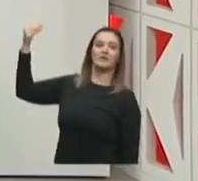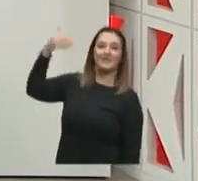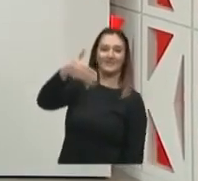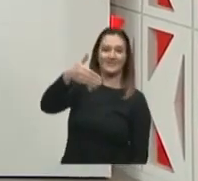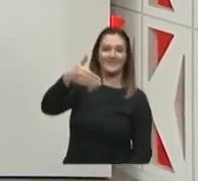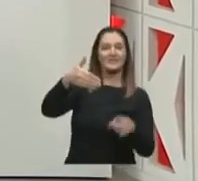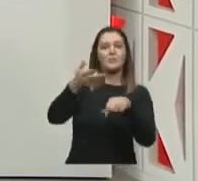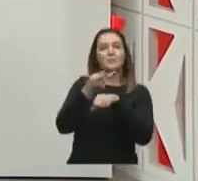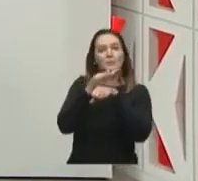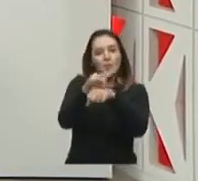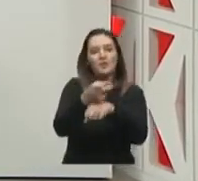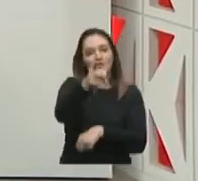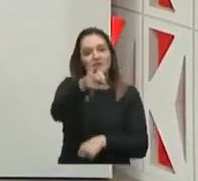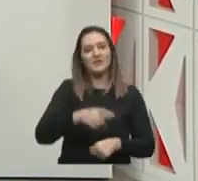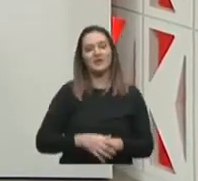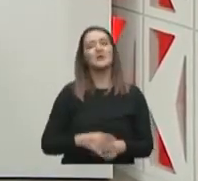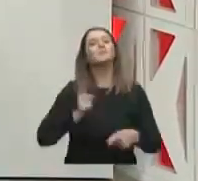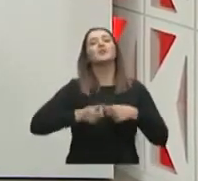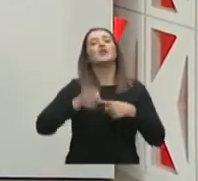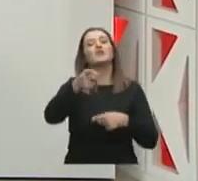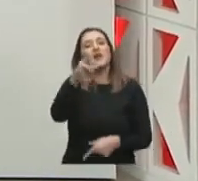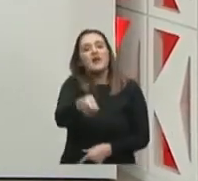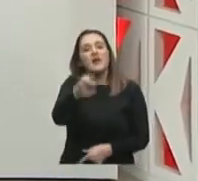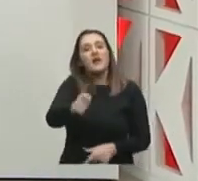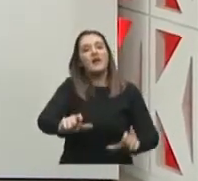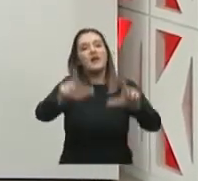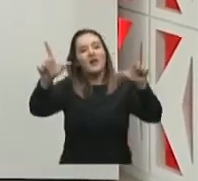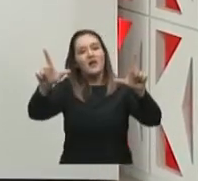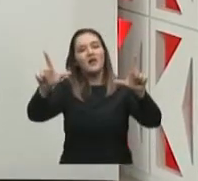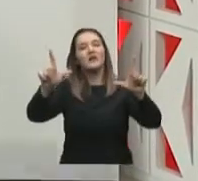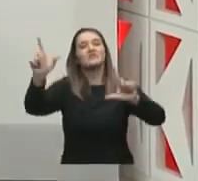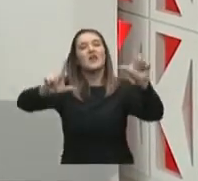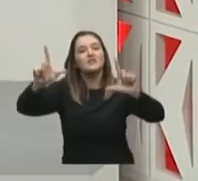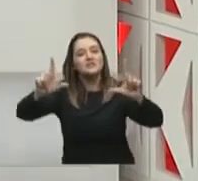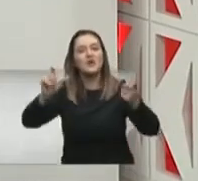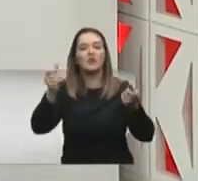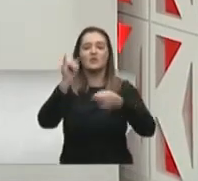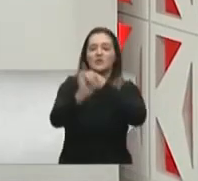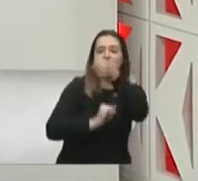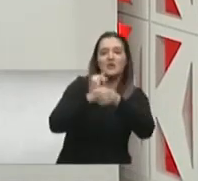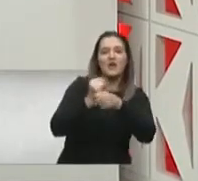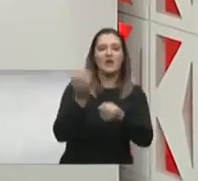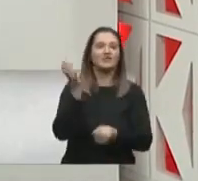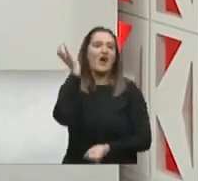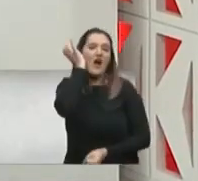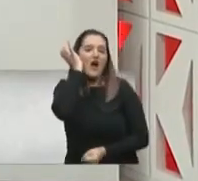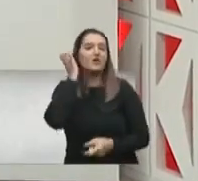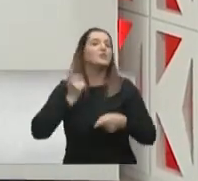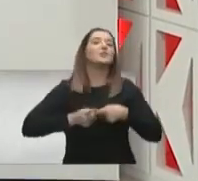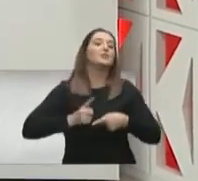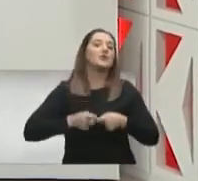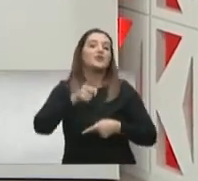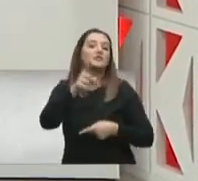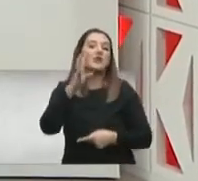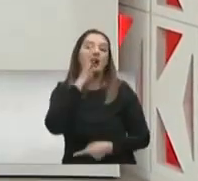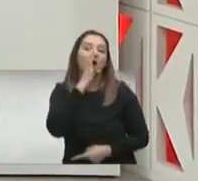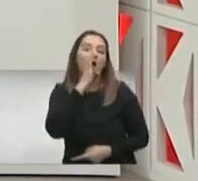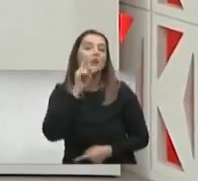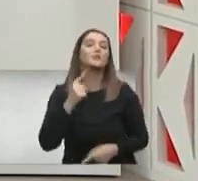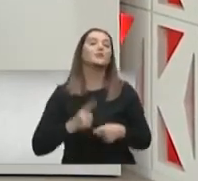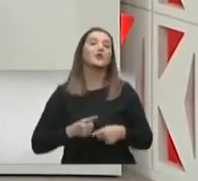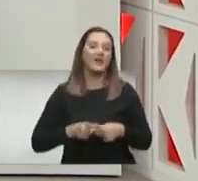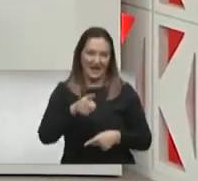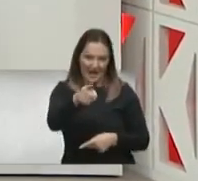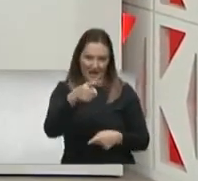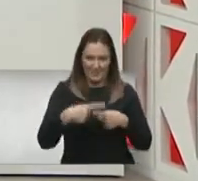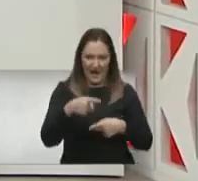você. Sabe por que você ligou a televisão agora, ou a internet, ou o rádio? Sabe por que você está ouvindo, vendo, assistindo essa programação? Não é porque